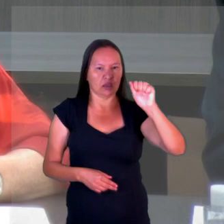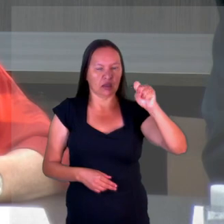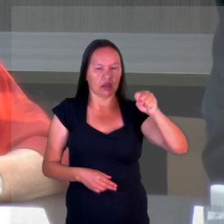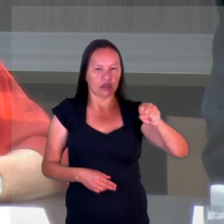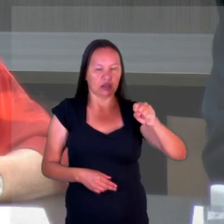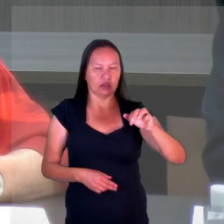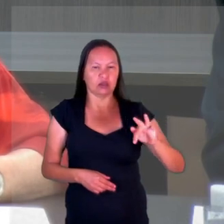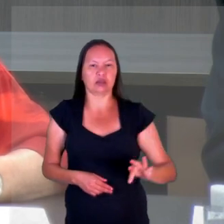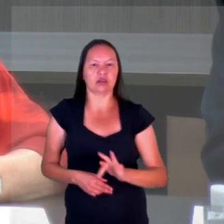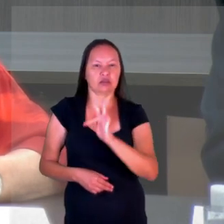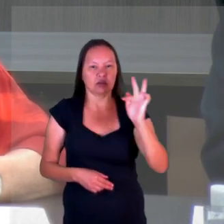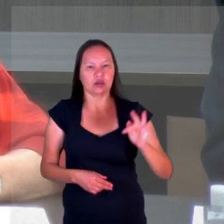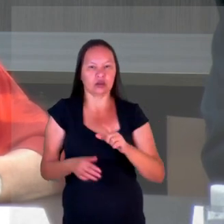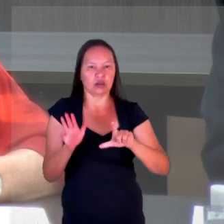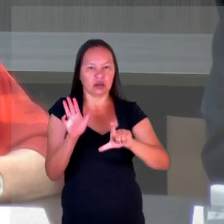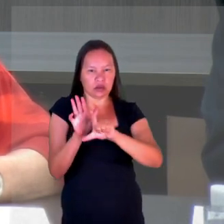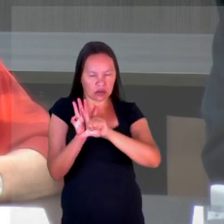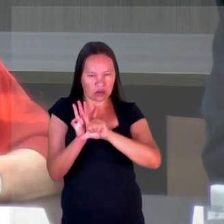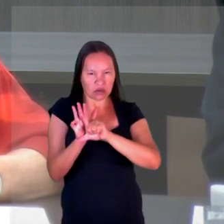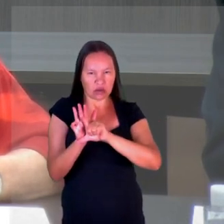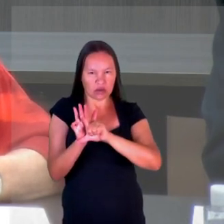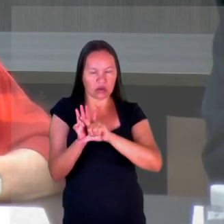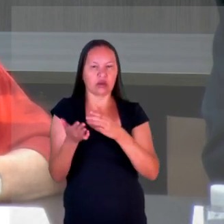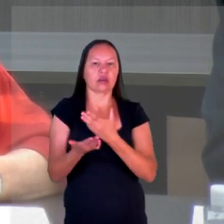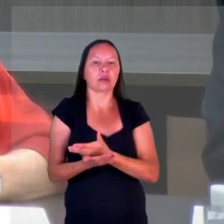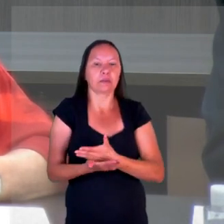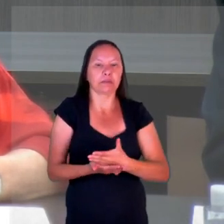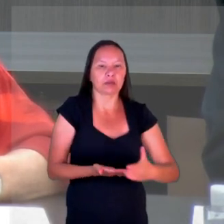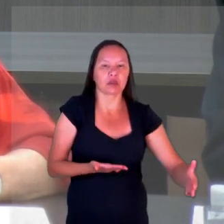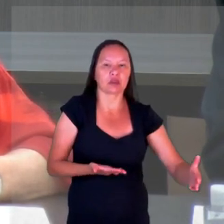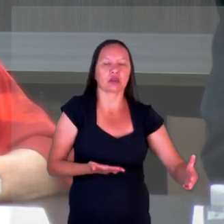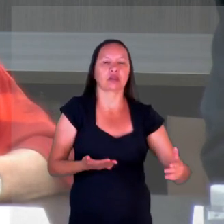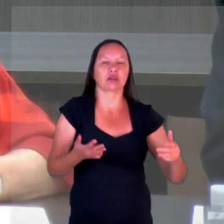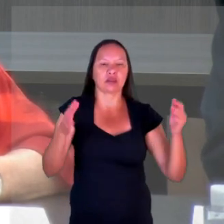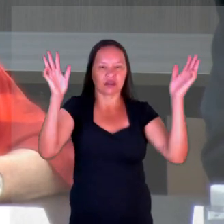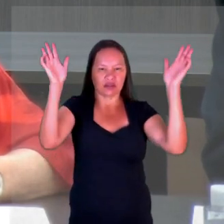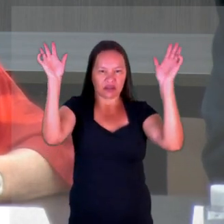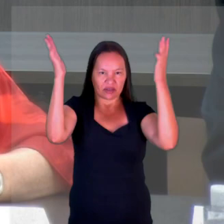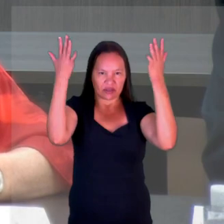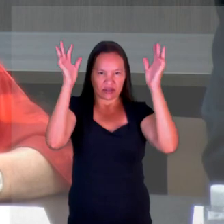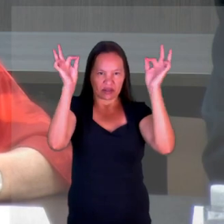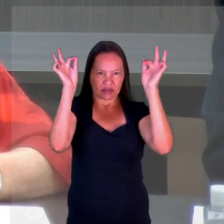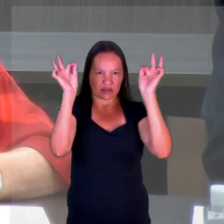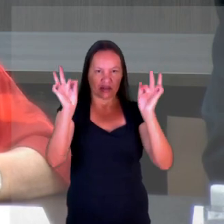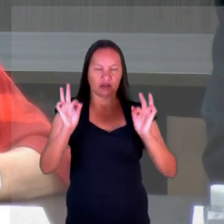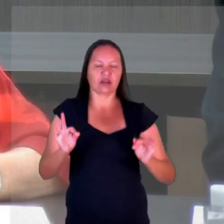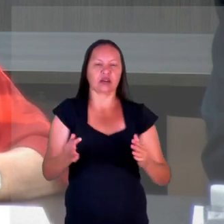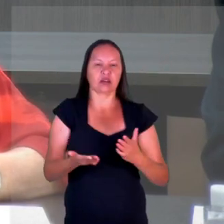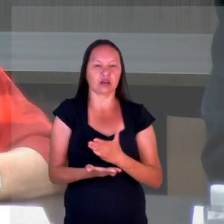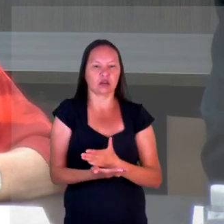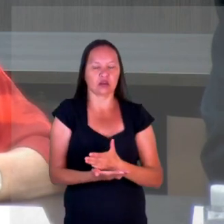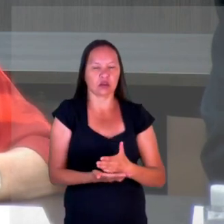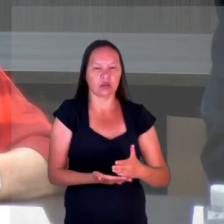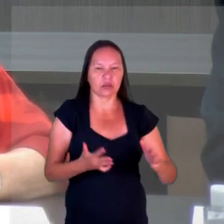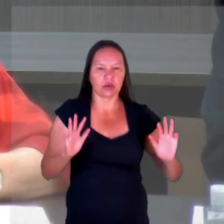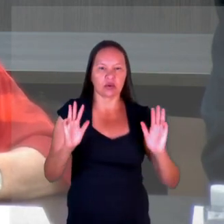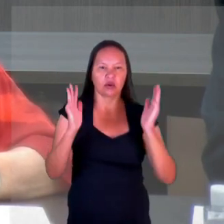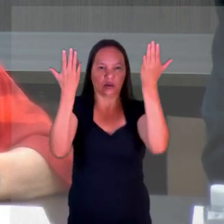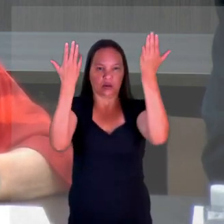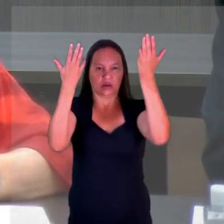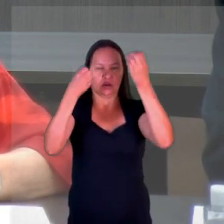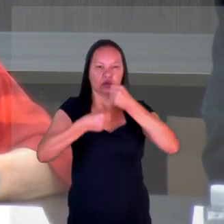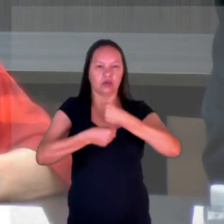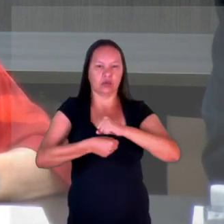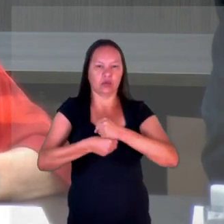fundamentais nós externamos nossa Imensa alegria de fazer a abertura deste evento um ano